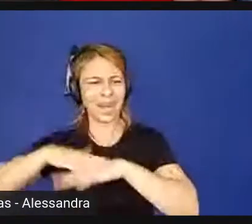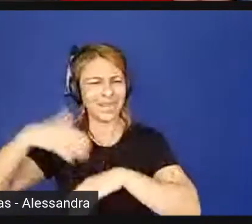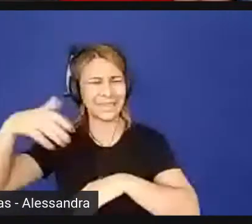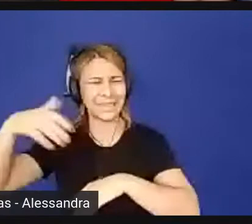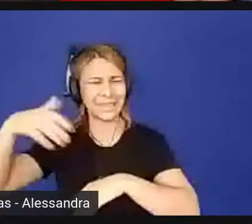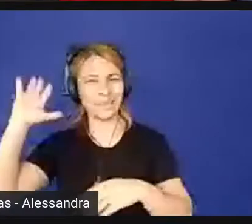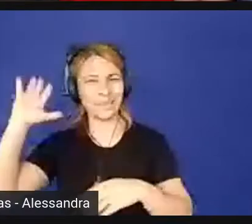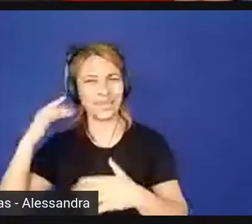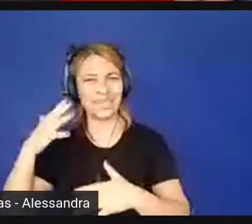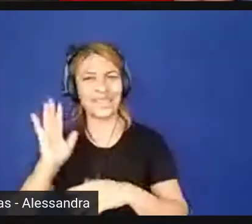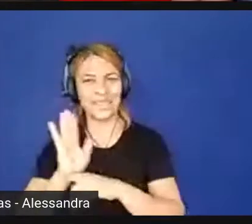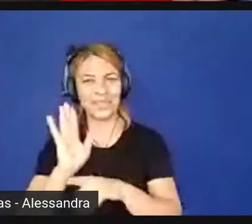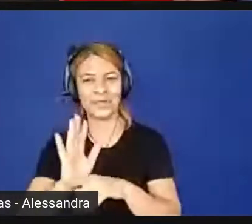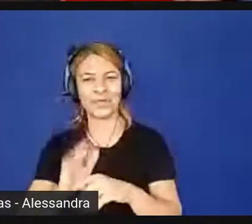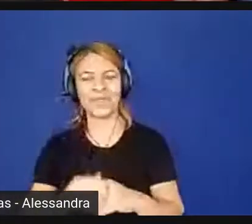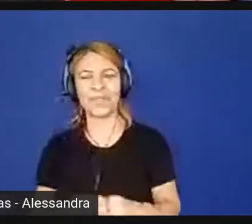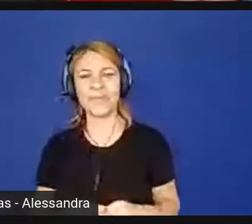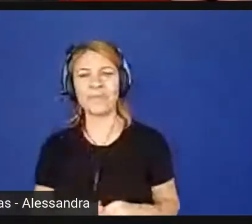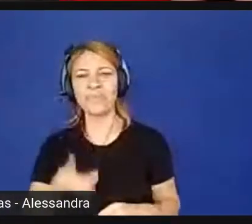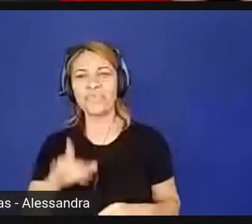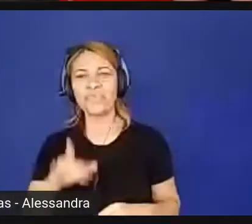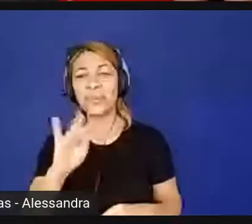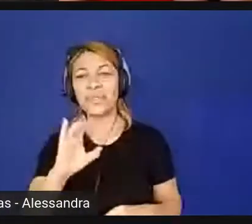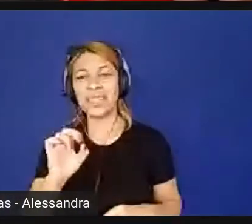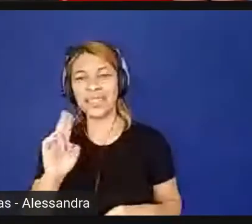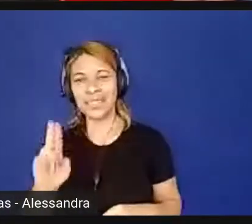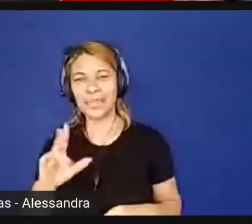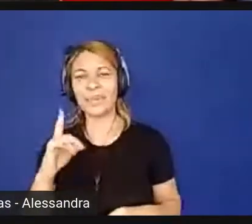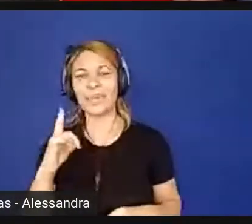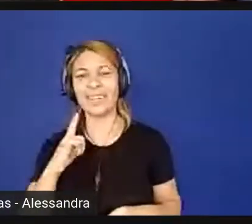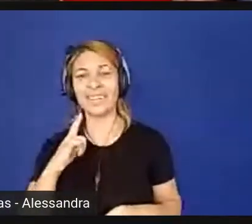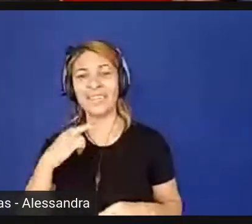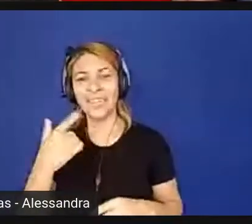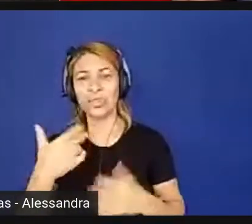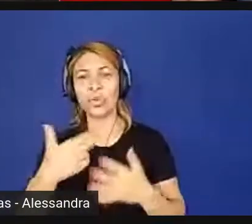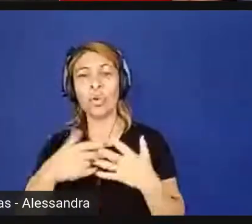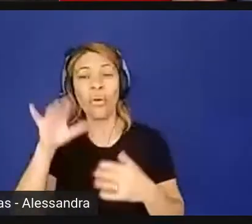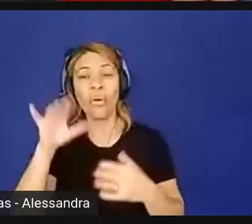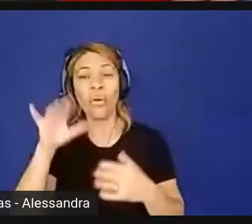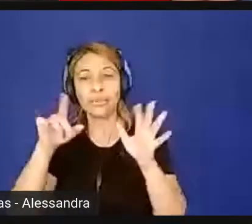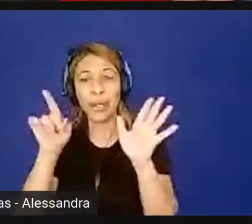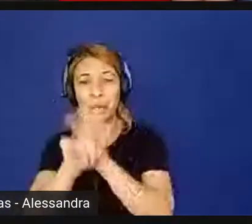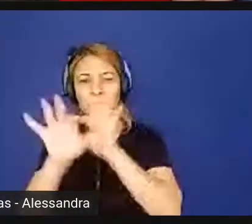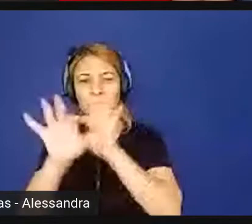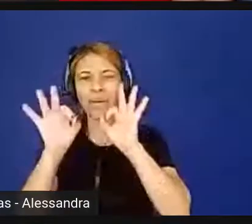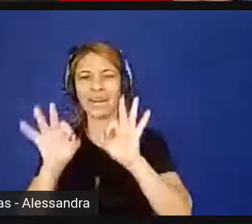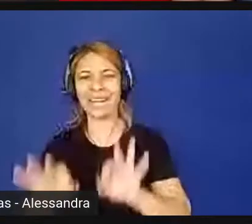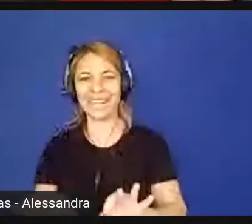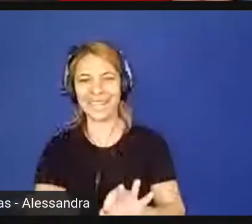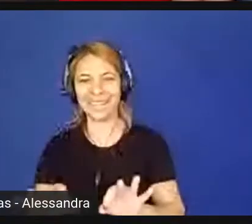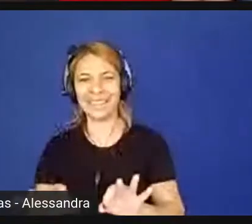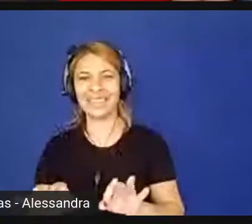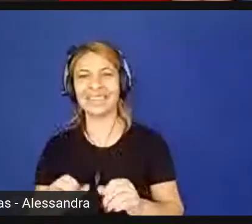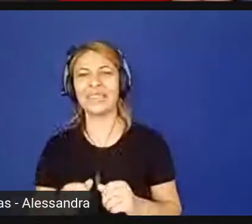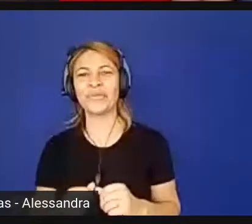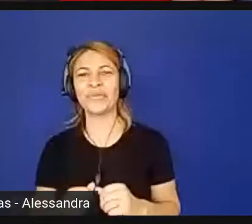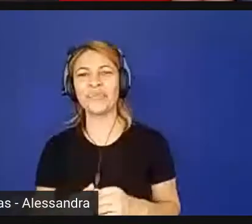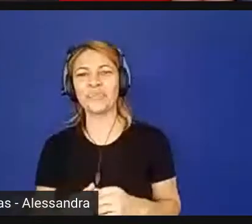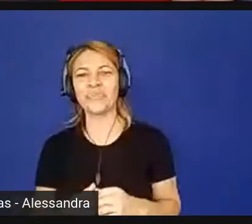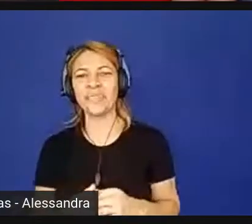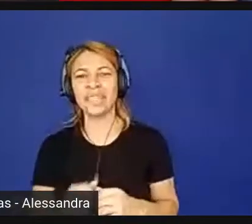fiscalizado. E o TCU tem feito, a meu ver, as perguntas corretas. Eu falei né, que não